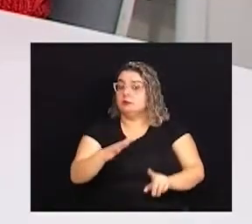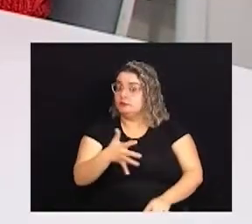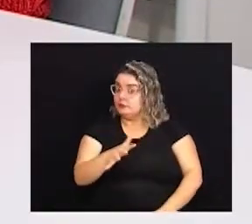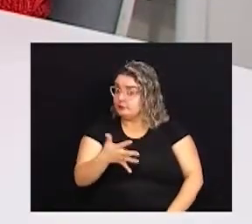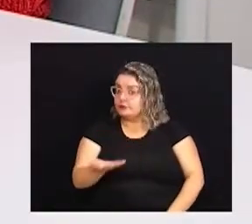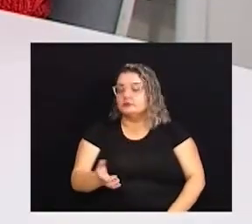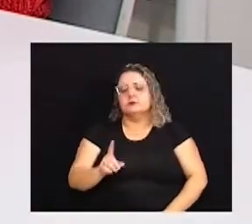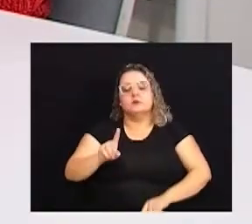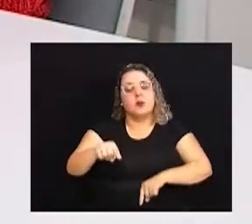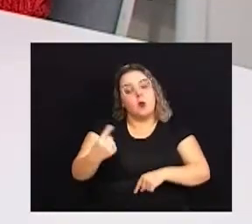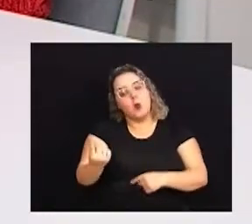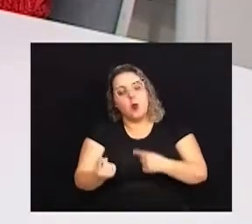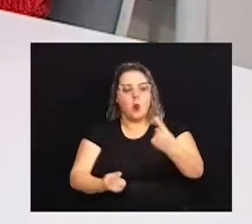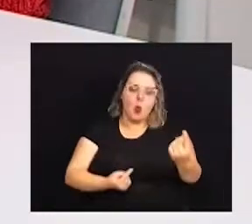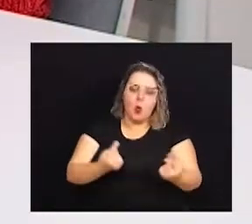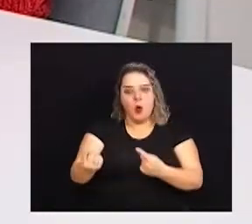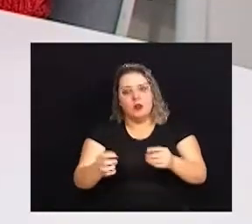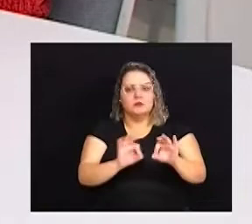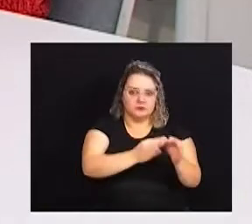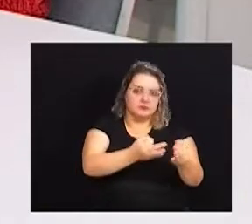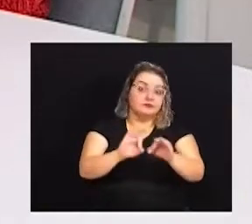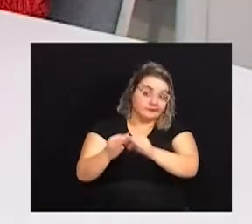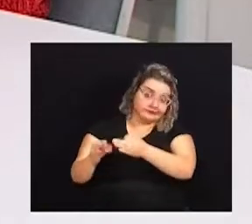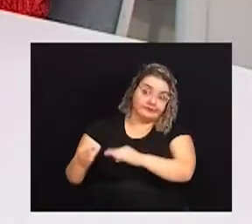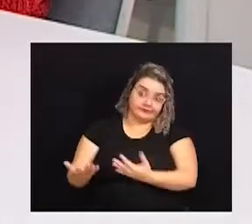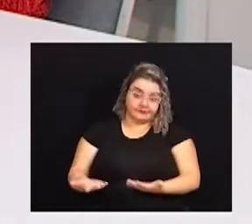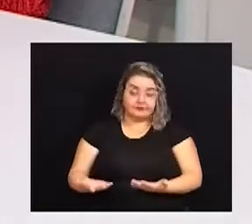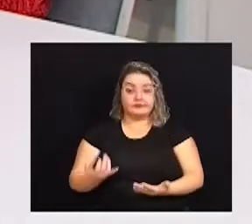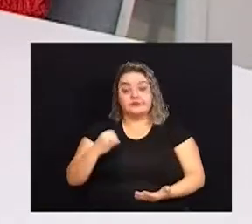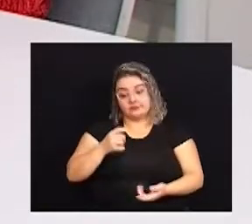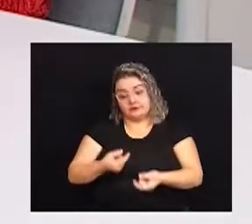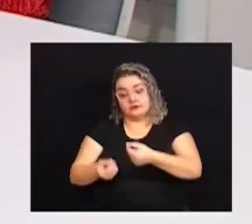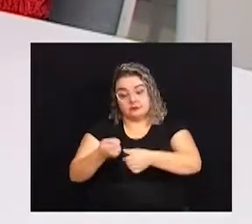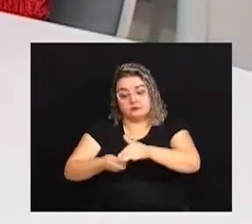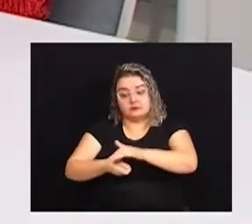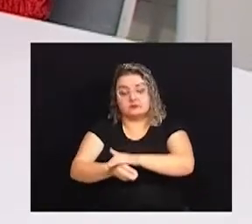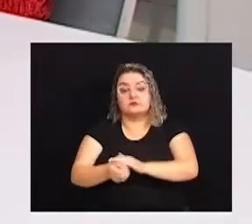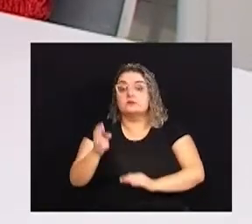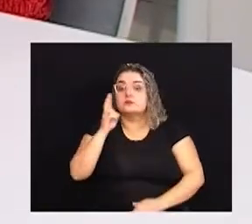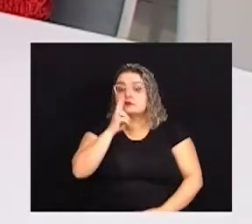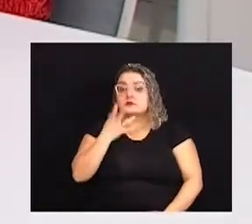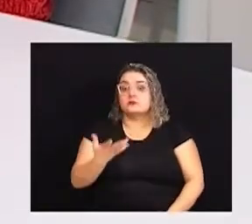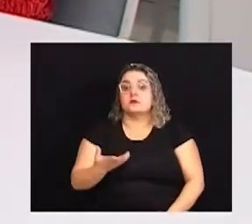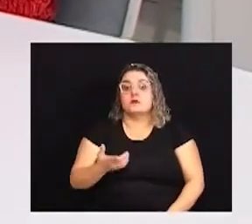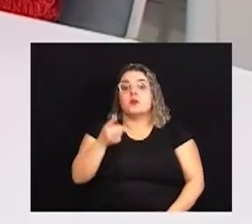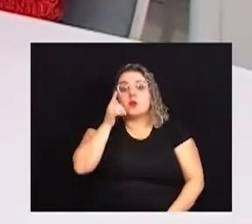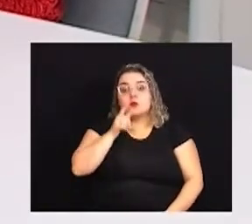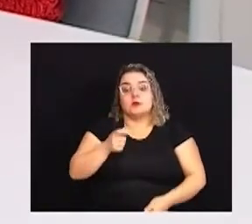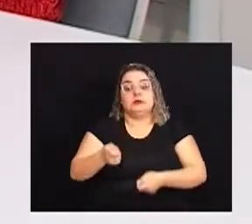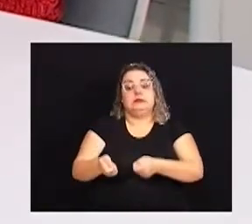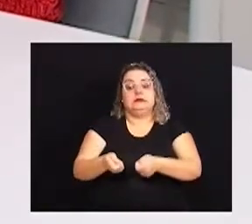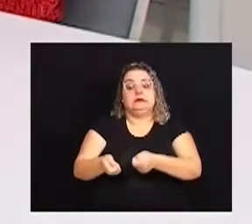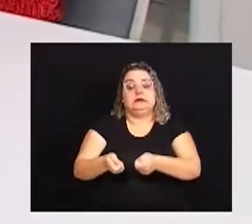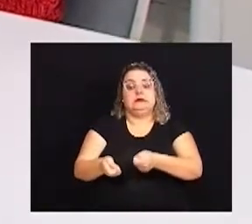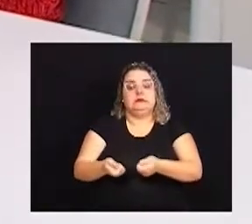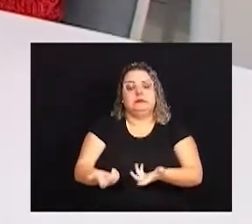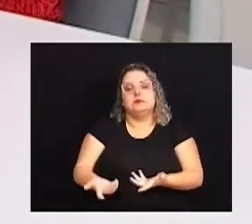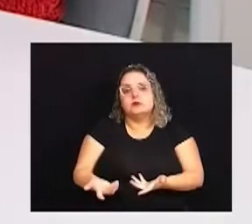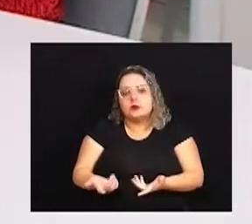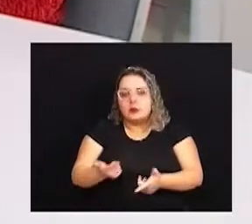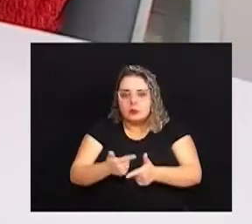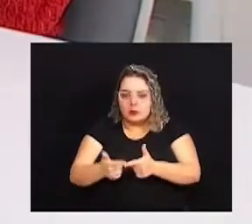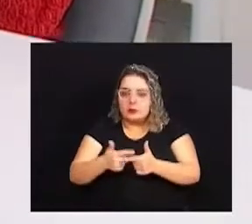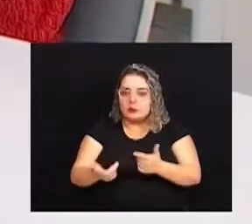afeta mais ou menos uma outra família. Então, se você tiver uma reserva, você pode, por exemplo, segurar mais tempo